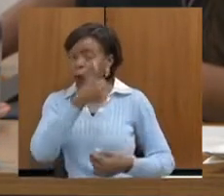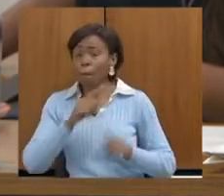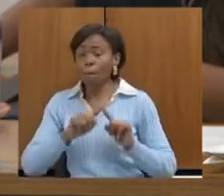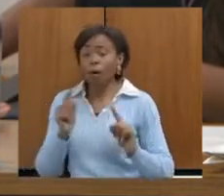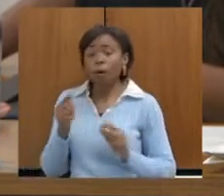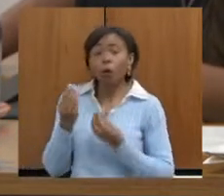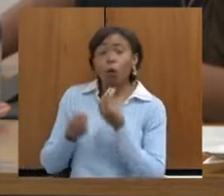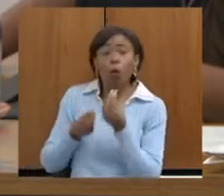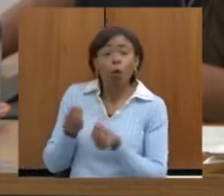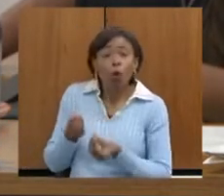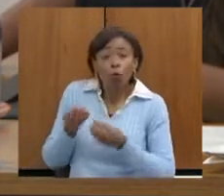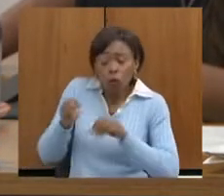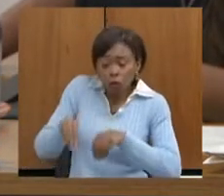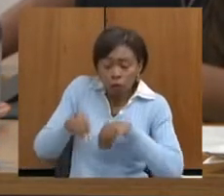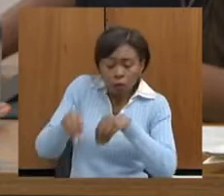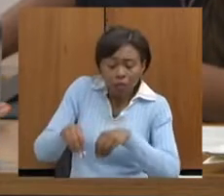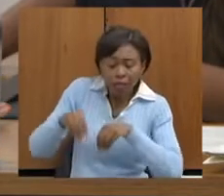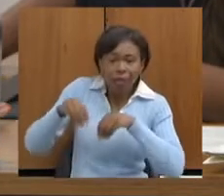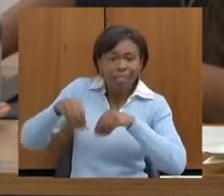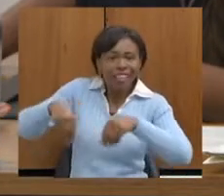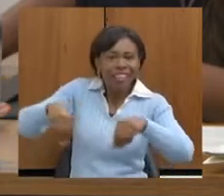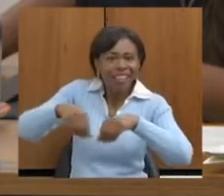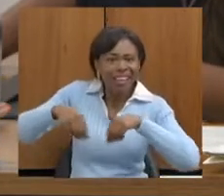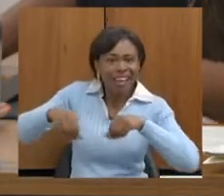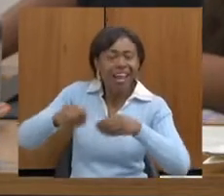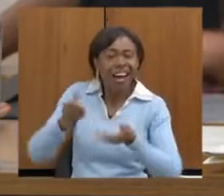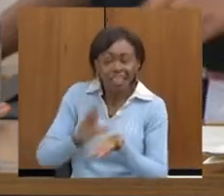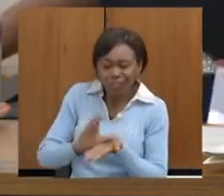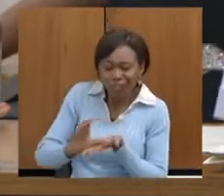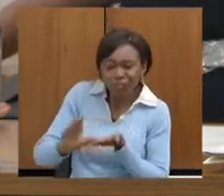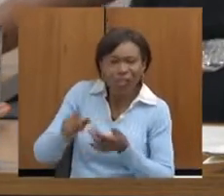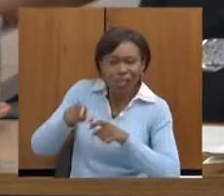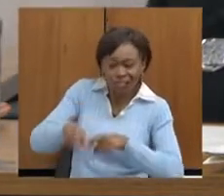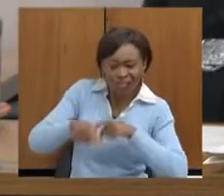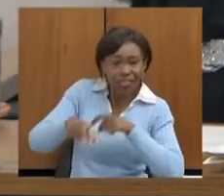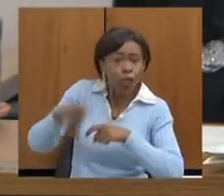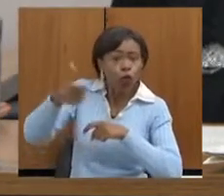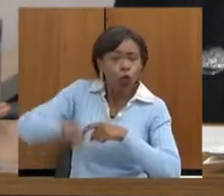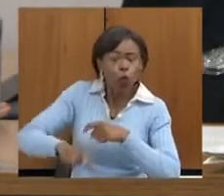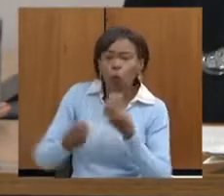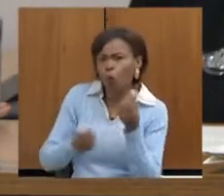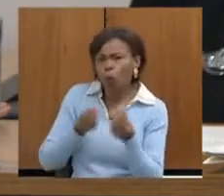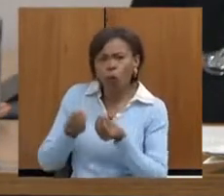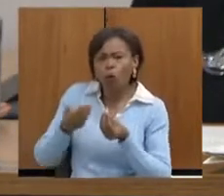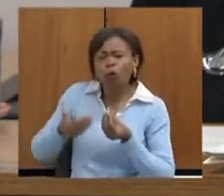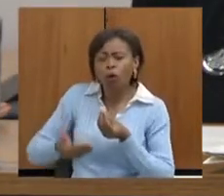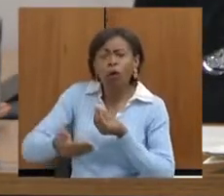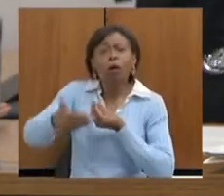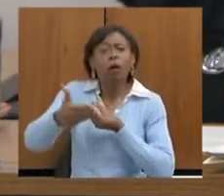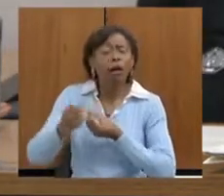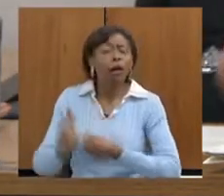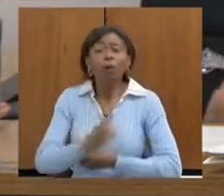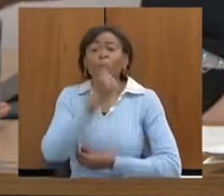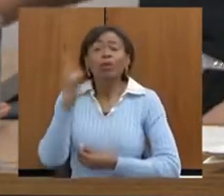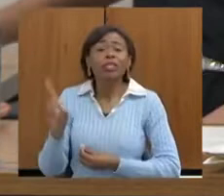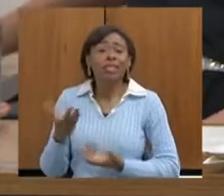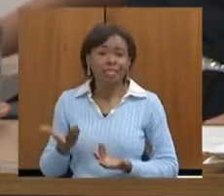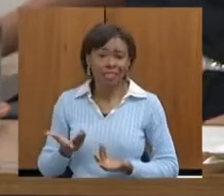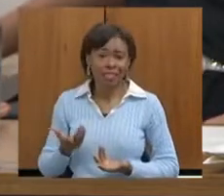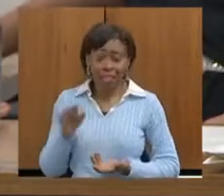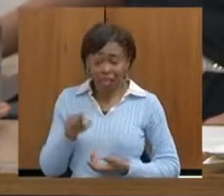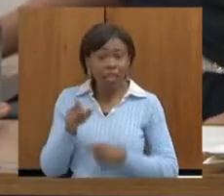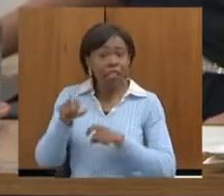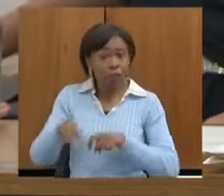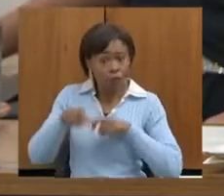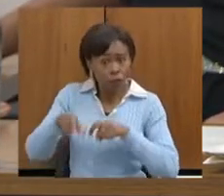investir na terra dela Oi de novo sabendo que aquele investimento vai gerar uma